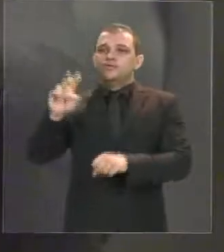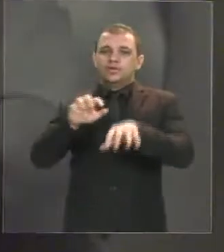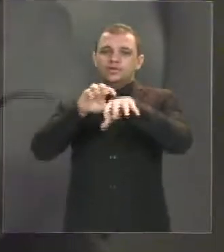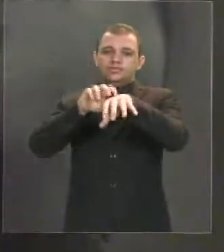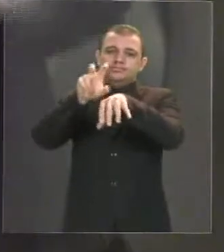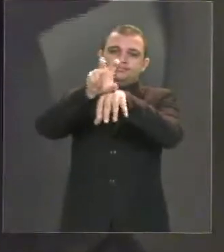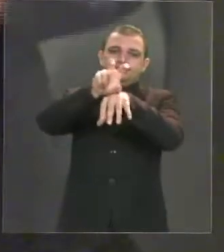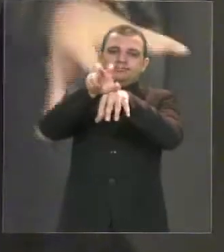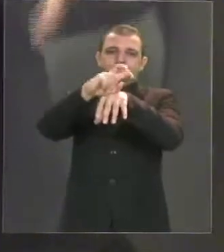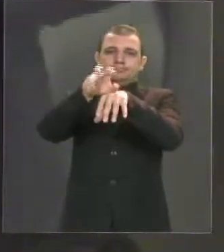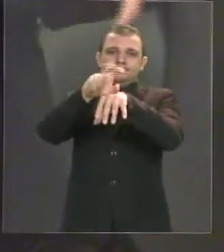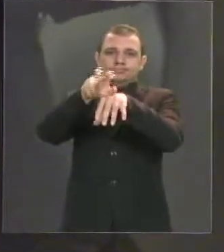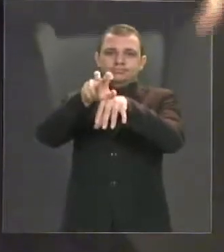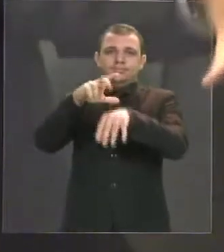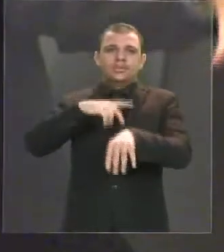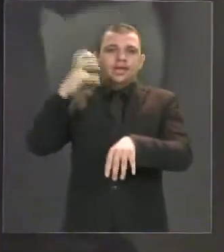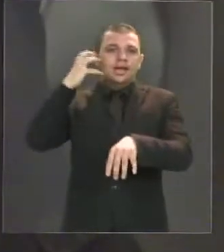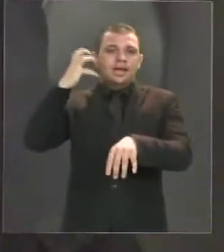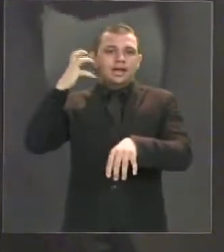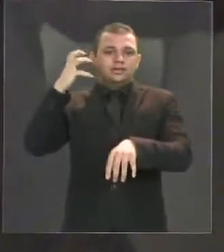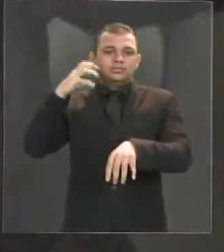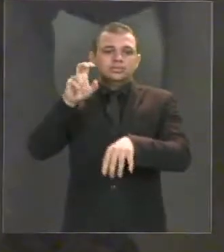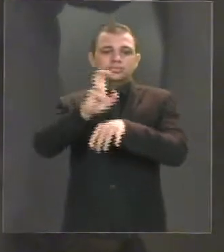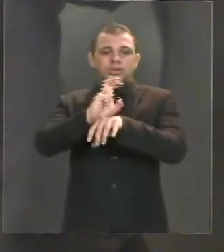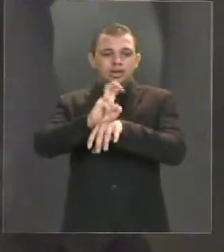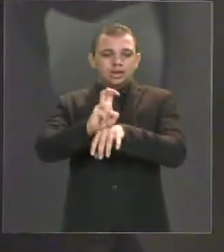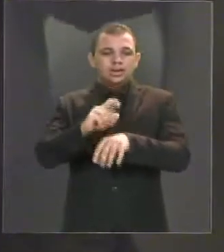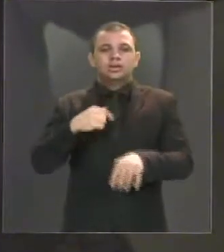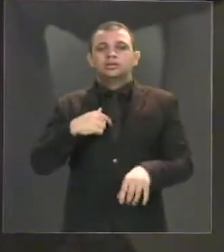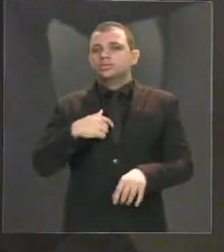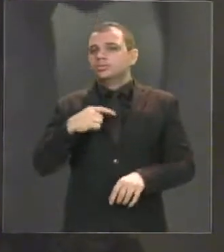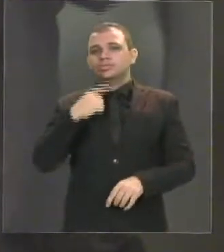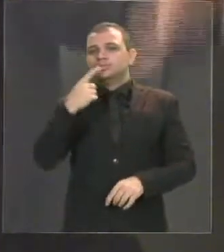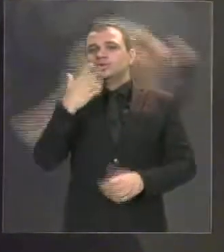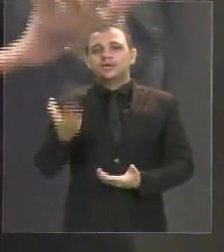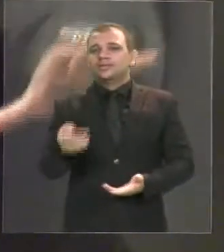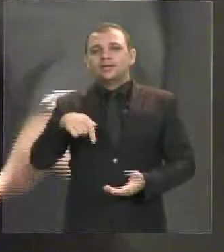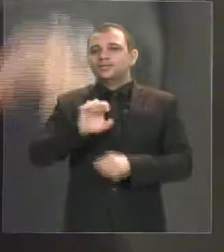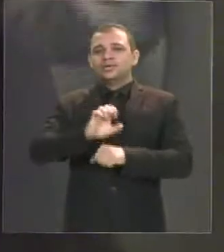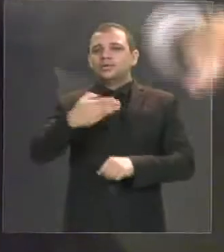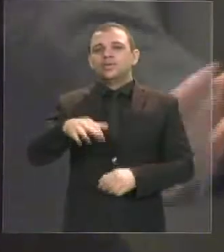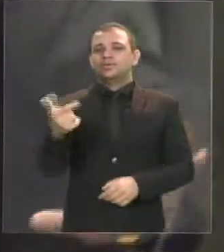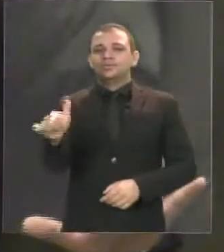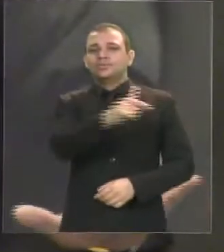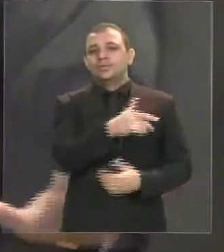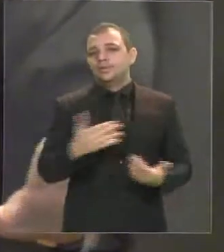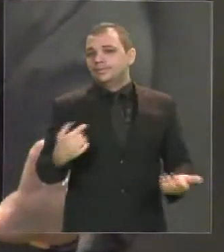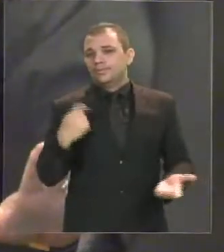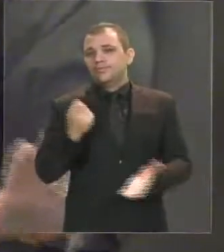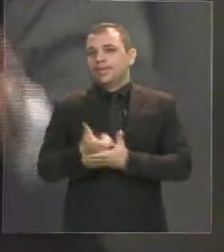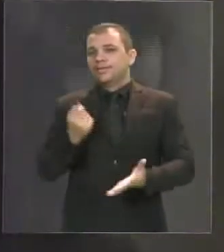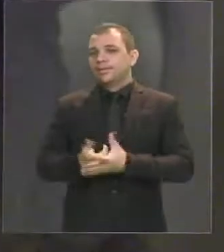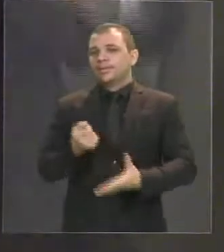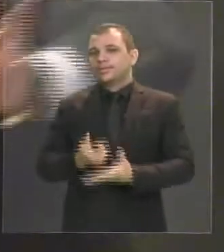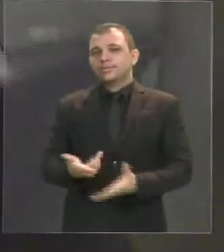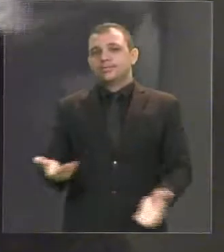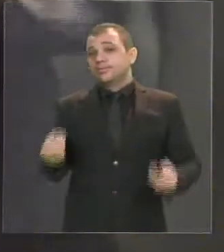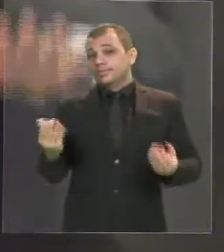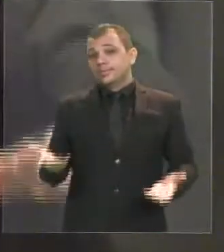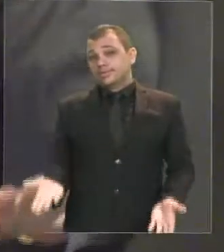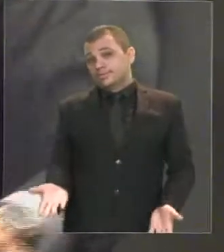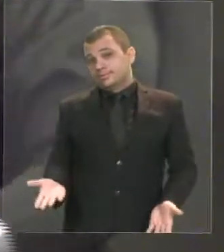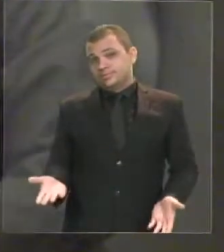é utilizado onde existe uma radiofrequência que funcione aquele equipamento. No Estado do Maranhão não funciona e a gente paga por aquilo, senão ela não vinha com aquilo,